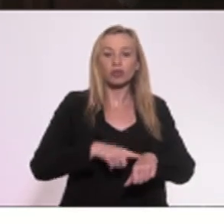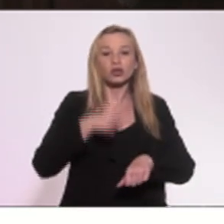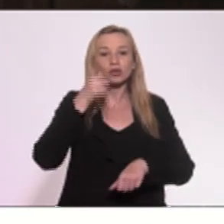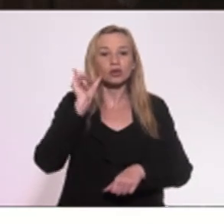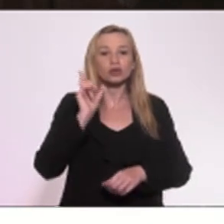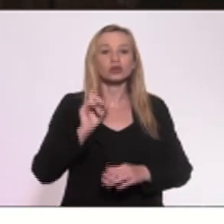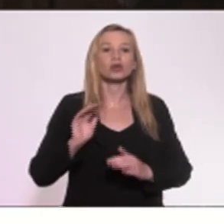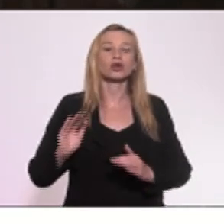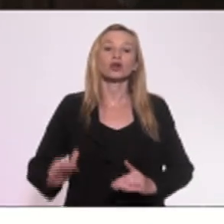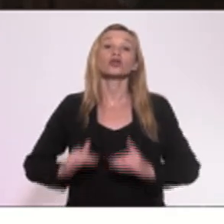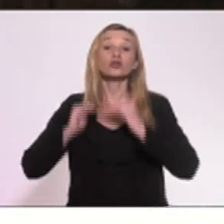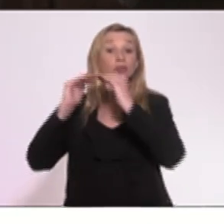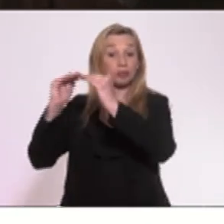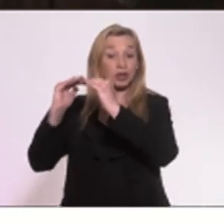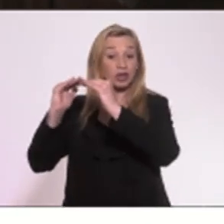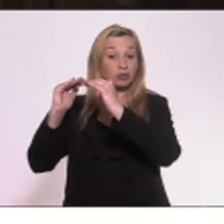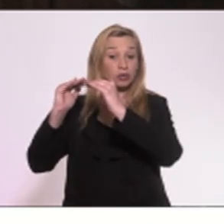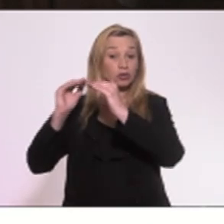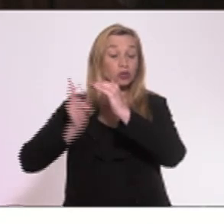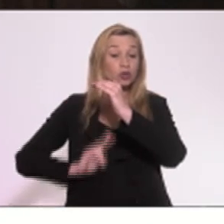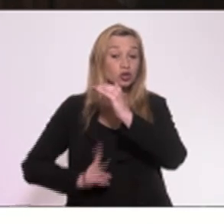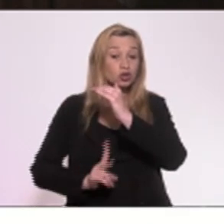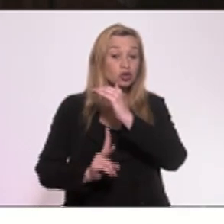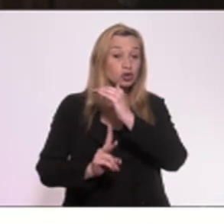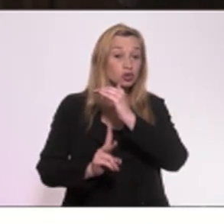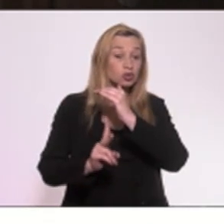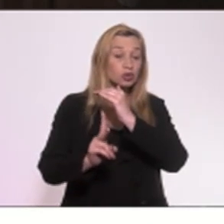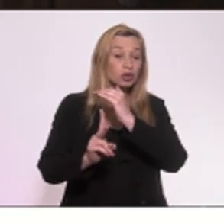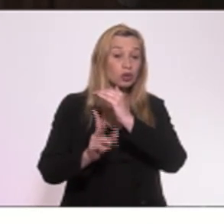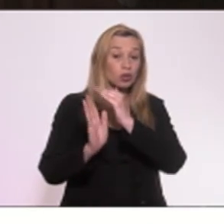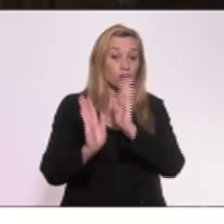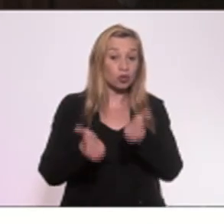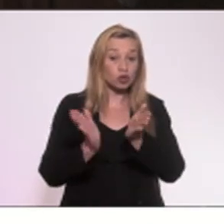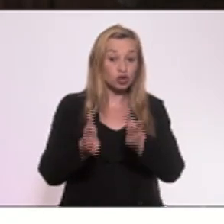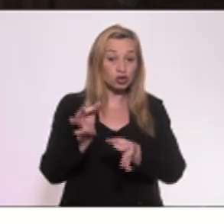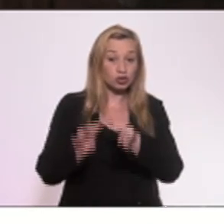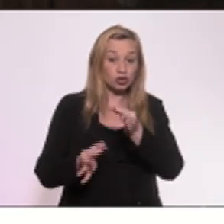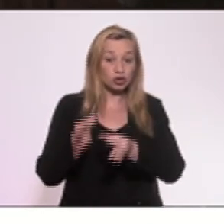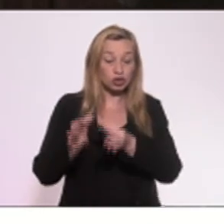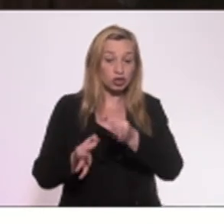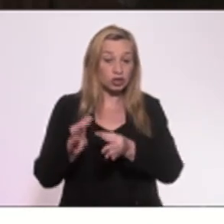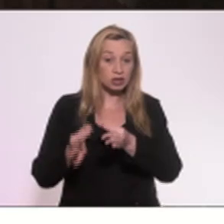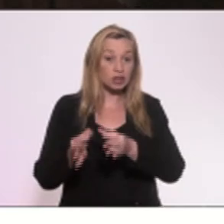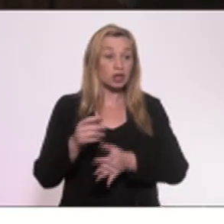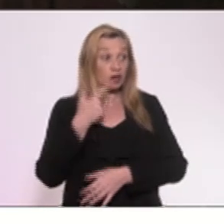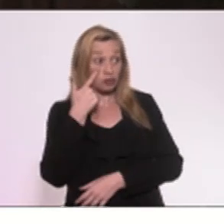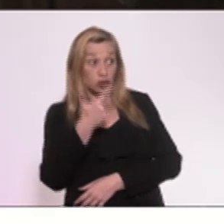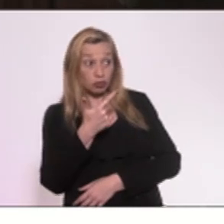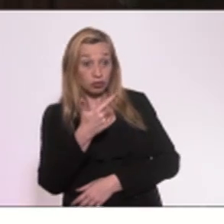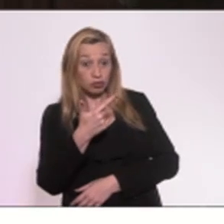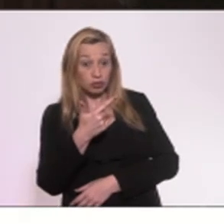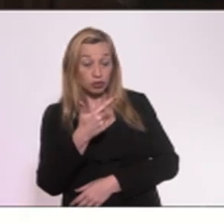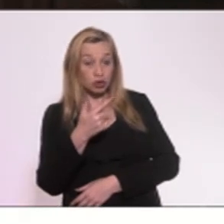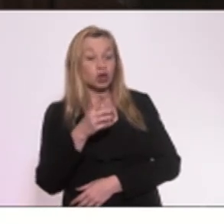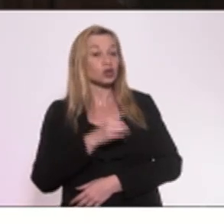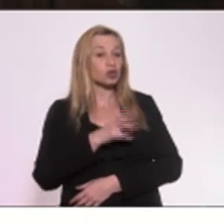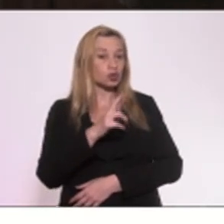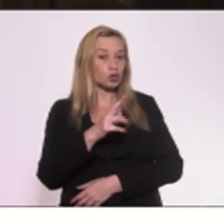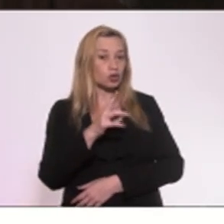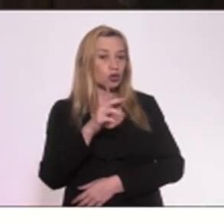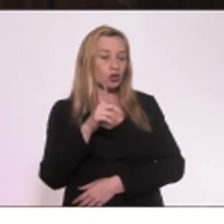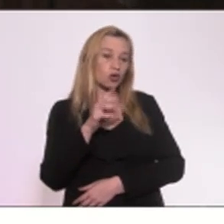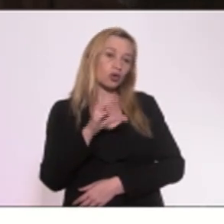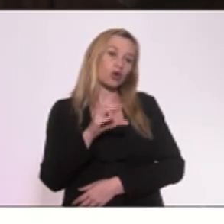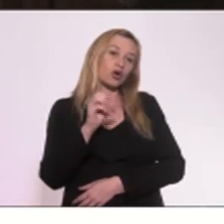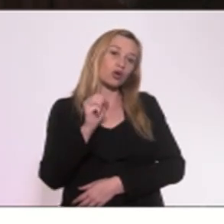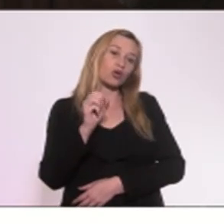Supremo continua hoje o julgamento, viu, senhor doutor